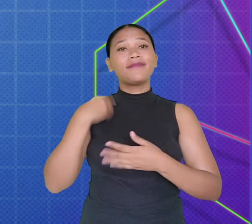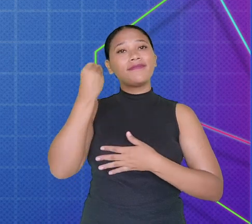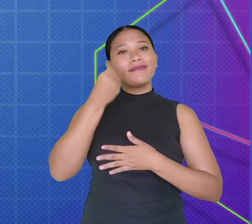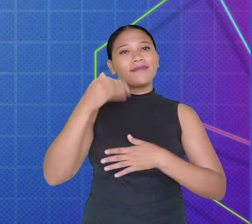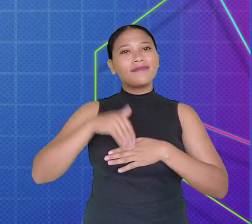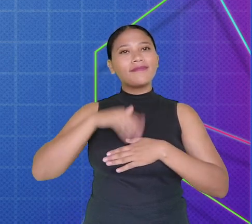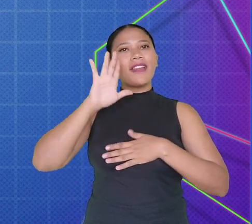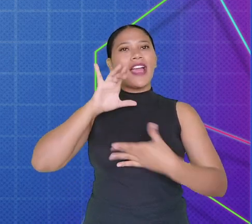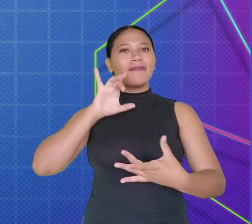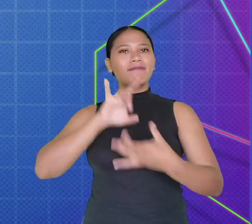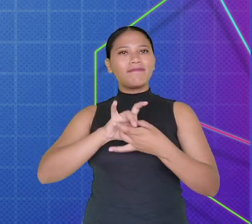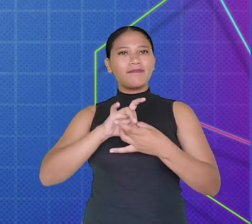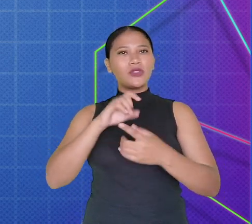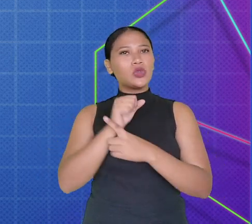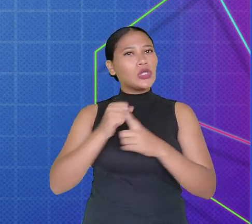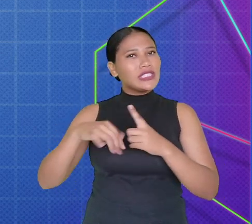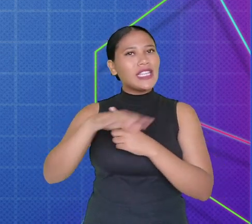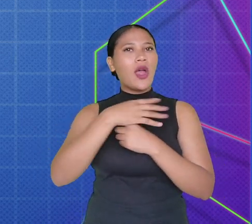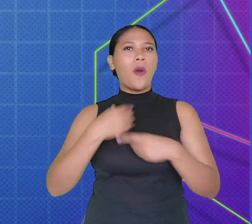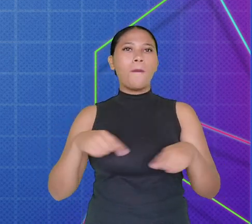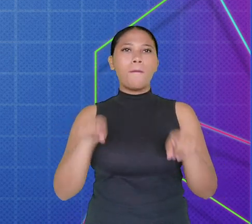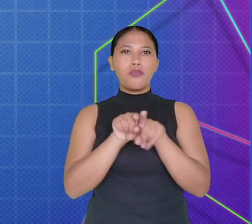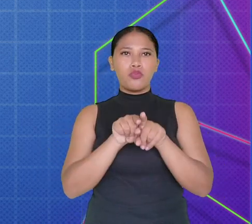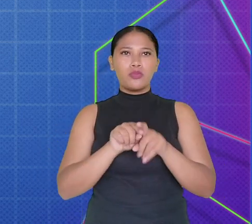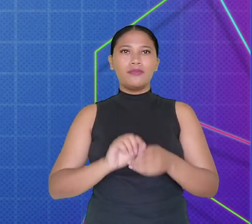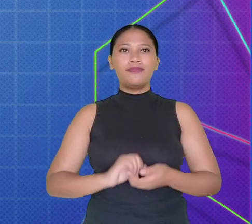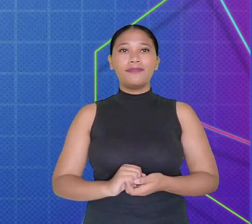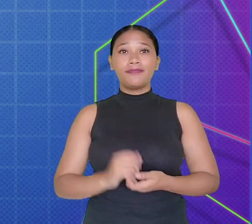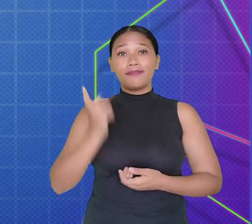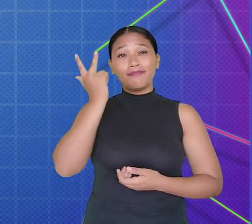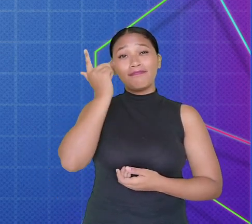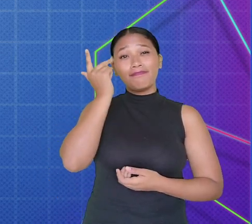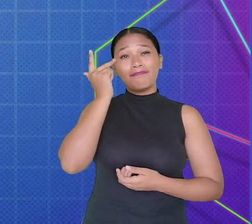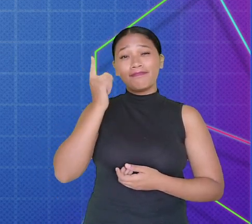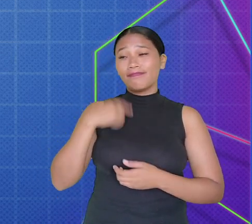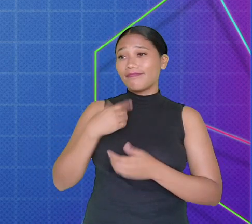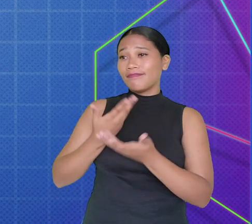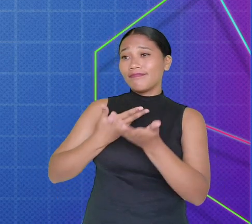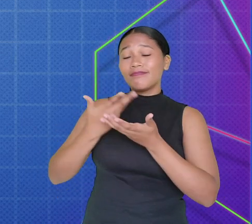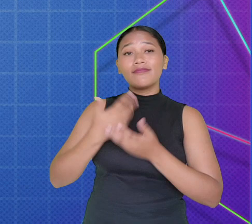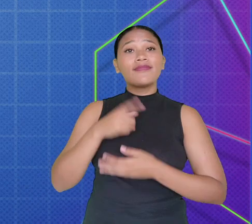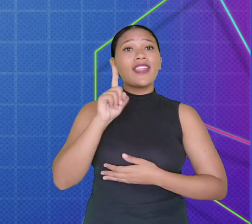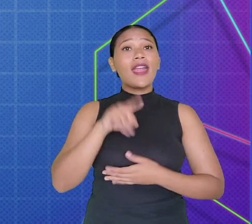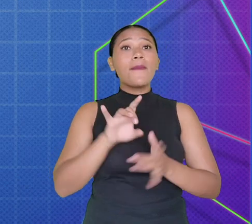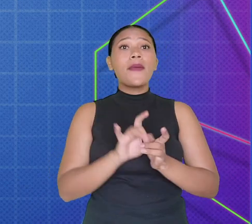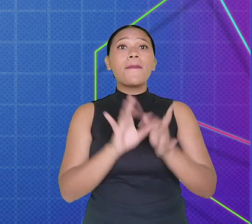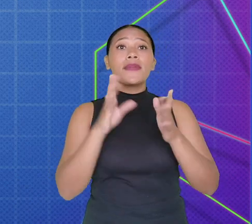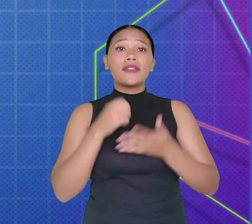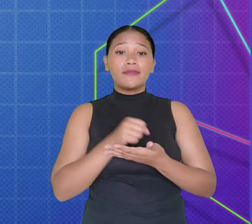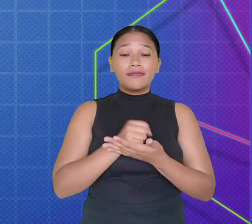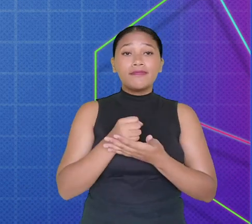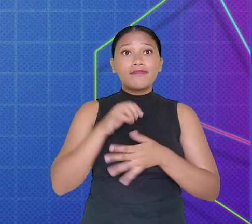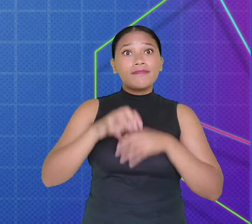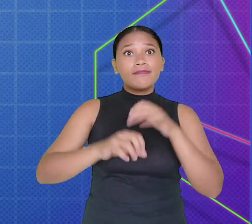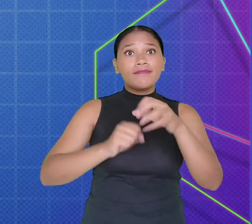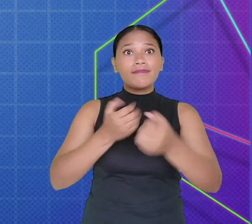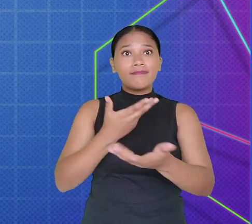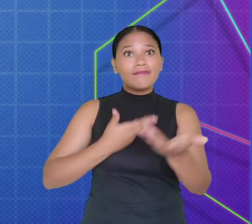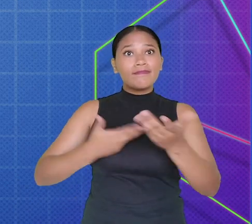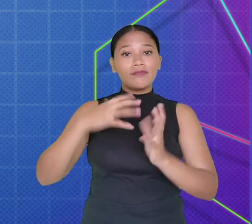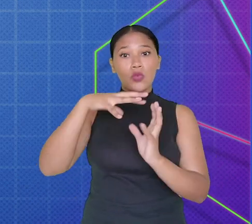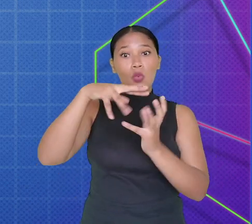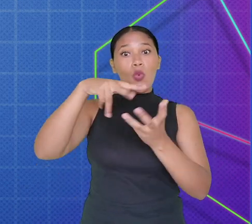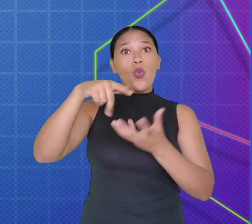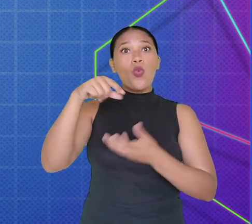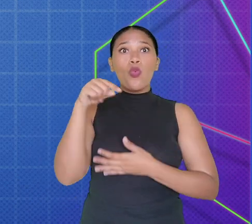jogo, tornando a experiência mais imersiva e social. As interações orgânicas são importantes porque permitem que o jogador explore